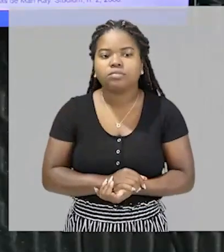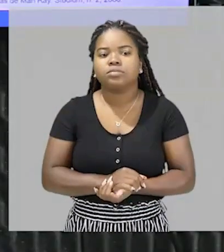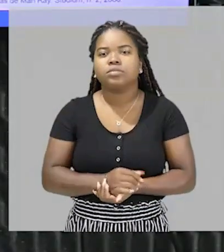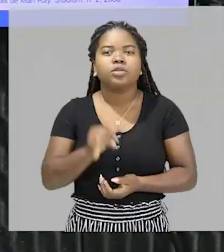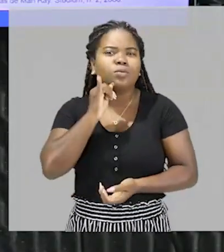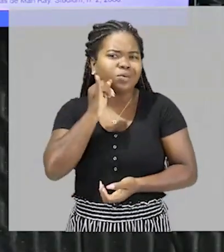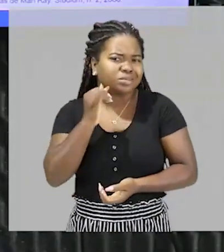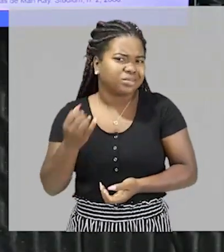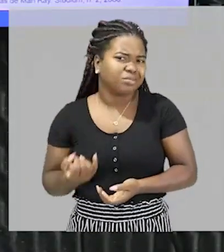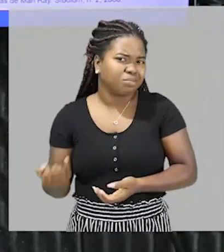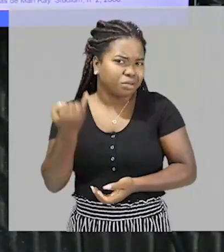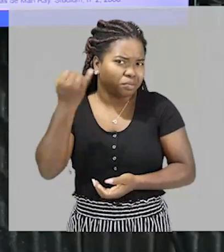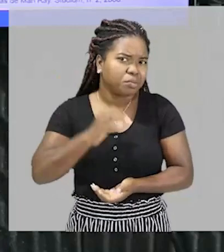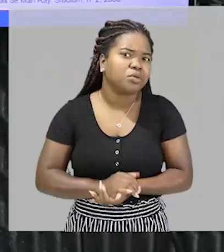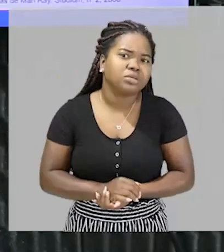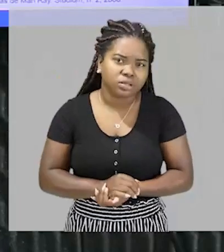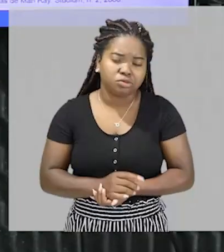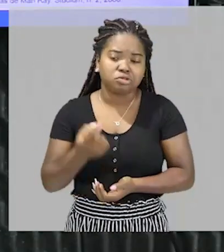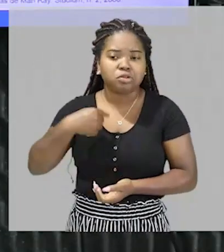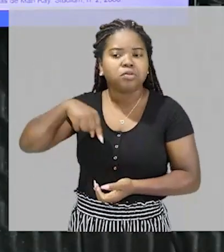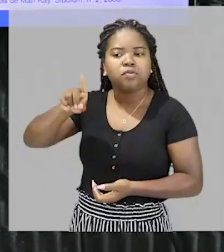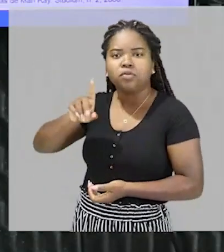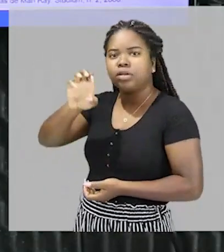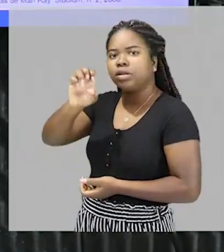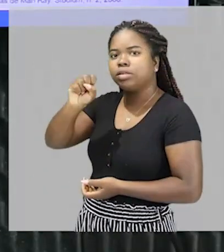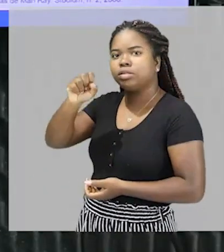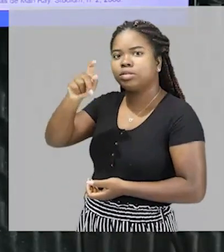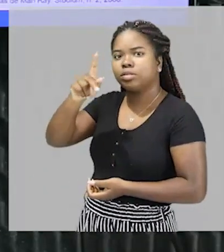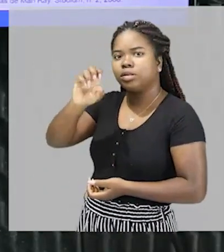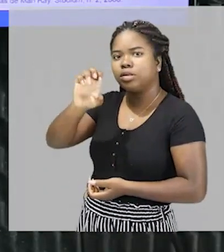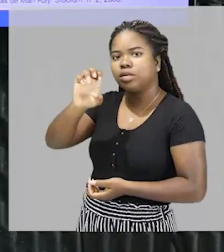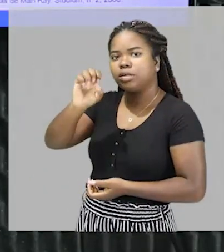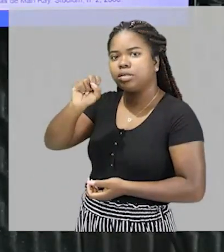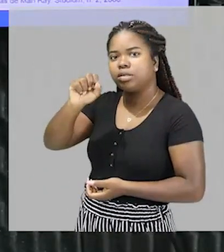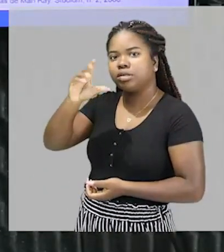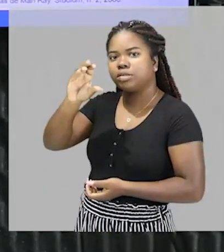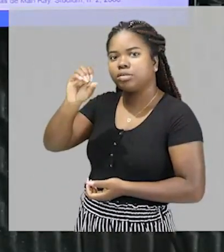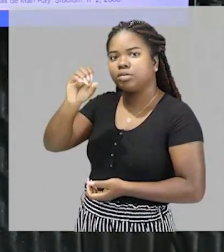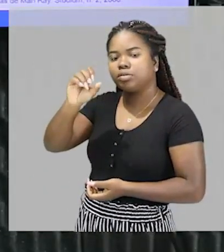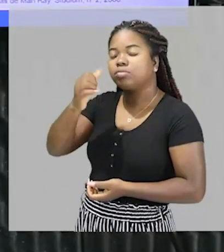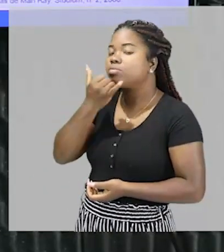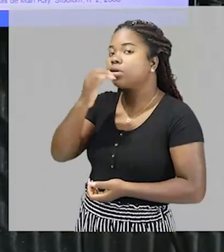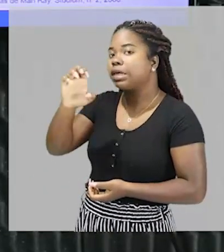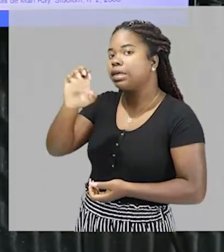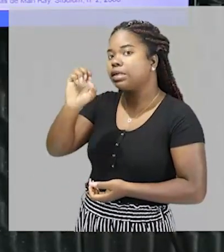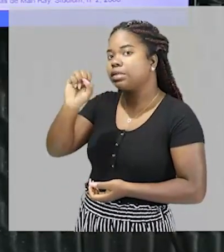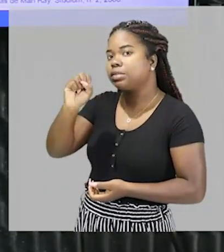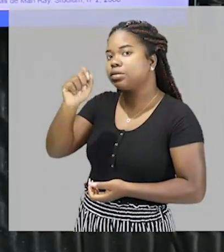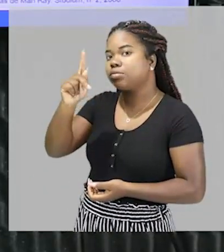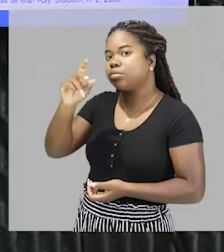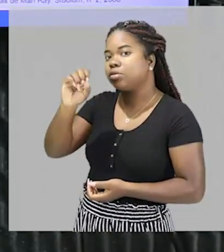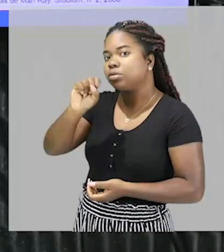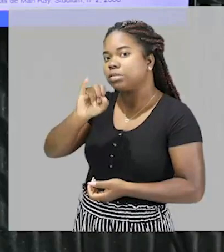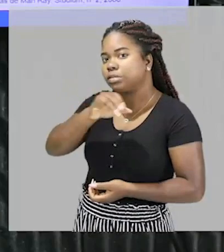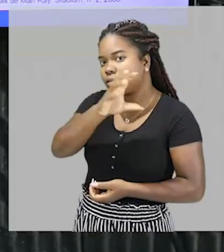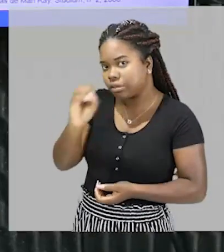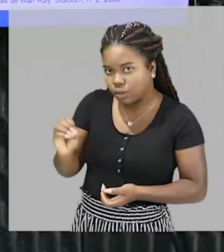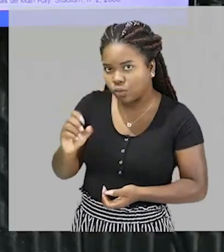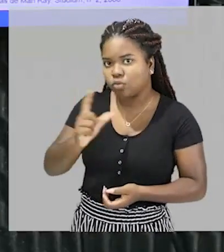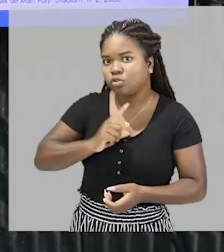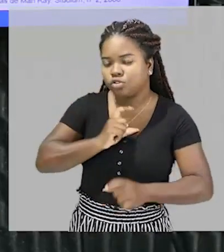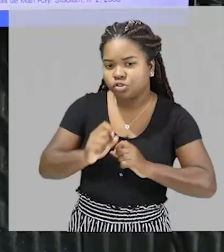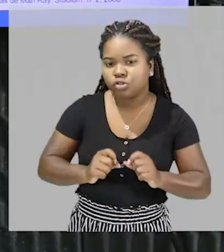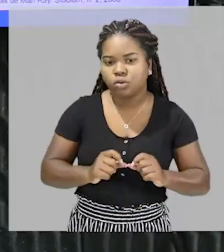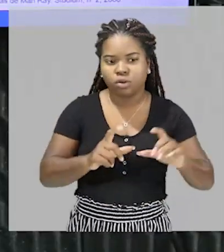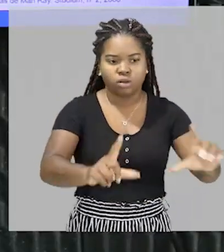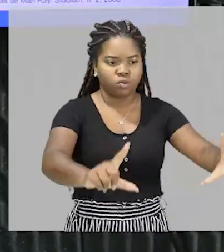interessante de uma exposição que eu fui aqui em São Luís do Maranhão, nesse exato momento estamos falando de São Luís do Maranhão, onde havia um gigantesco